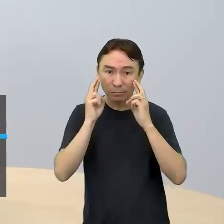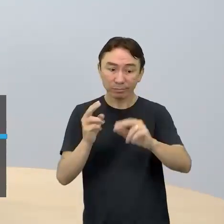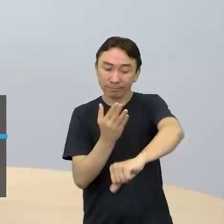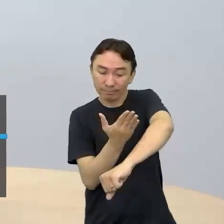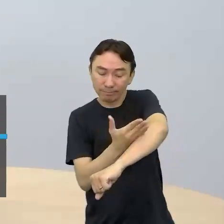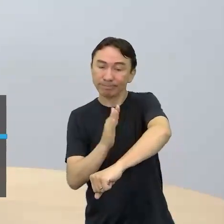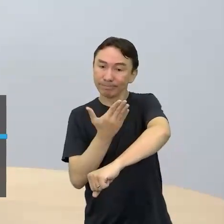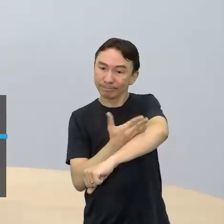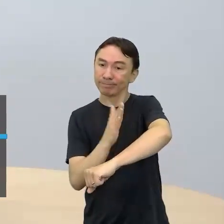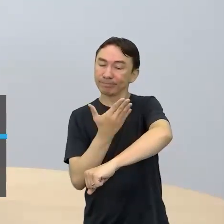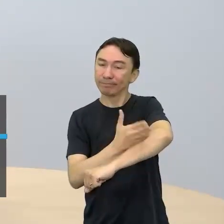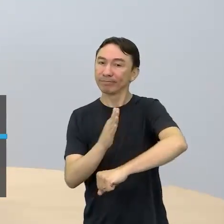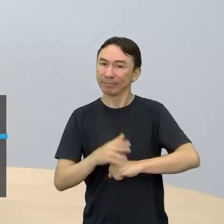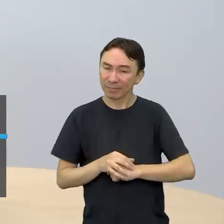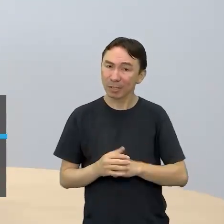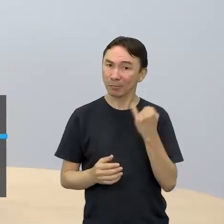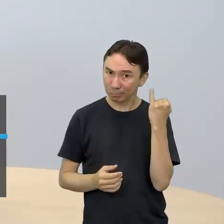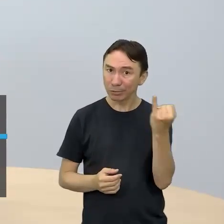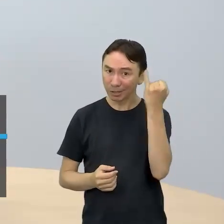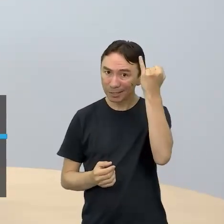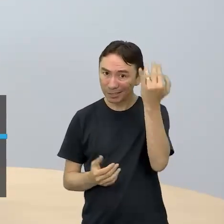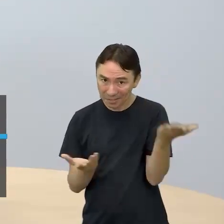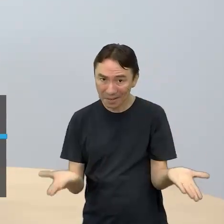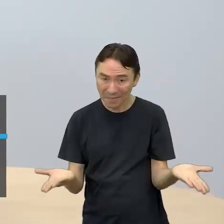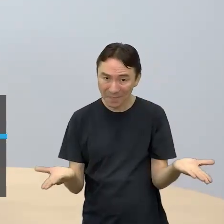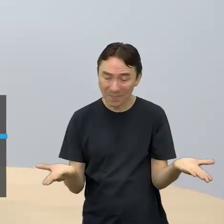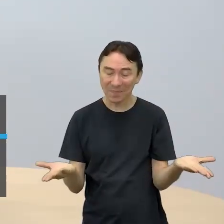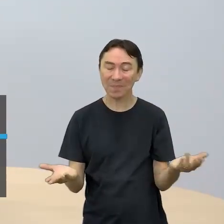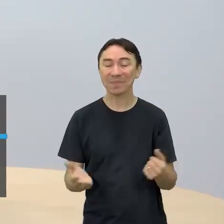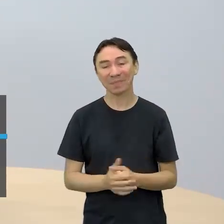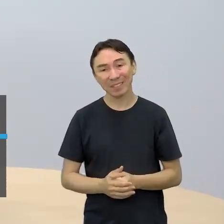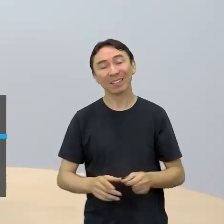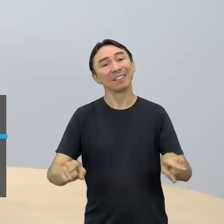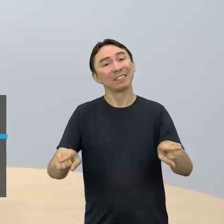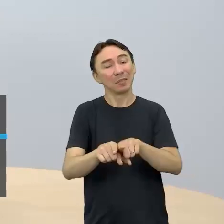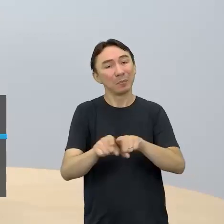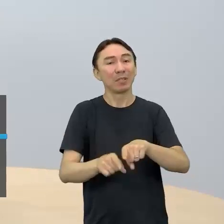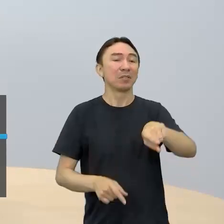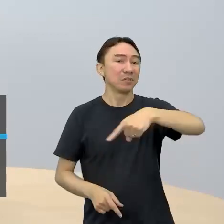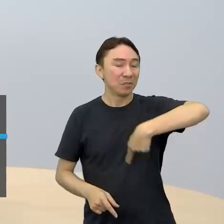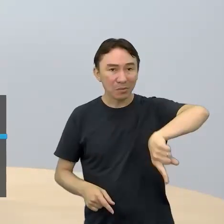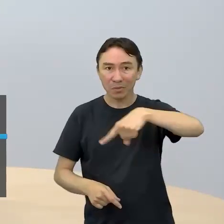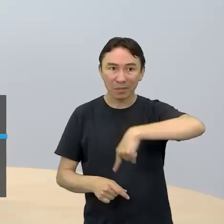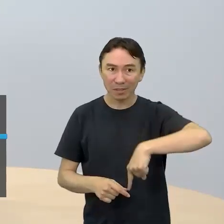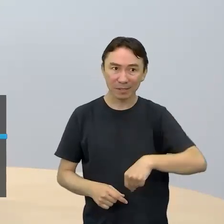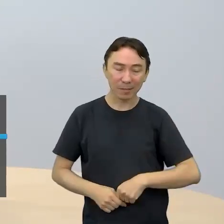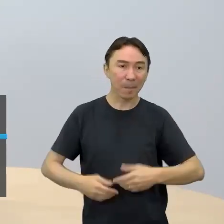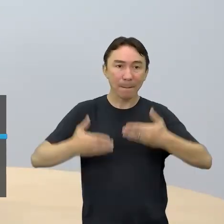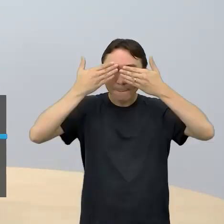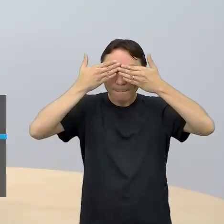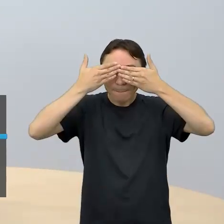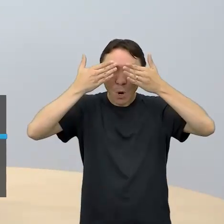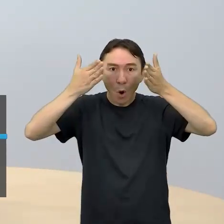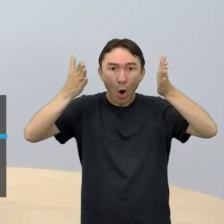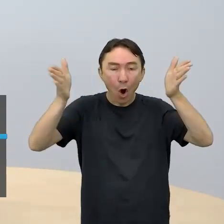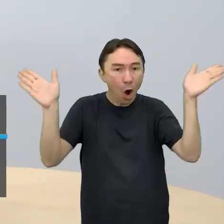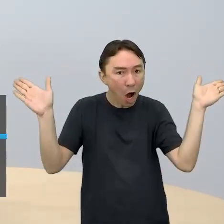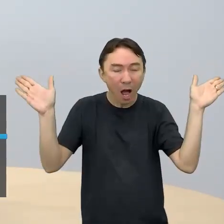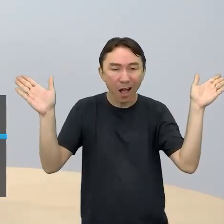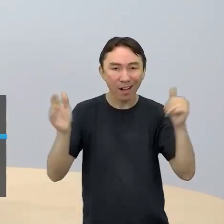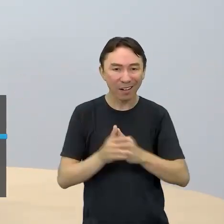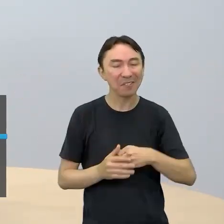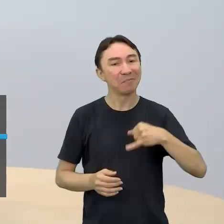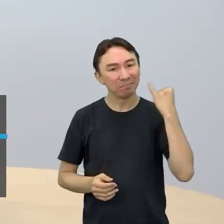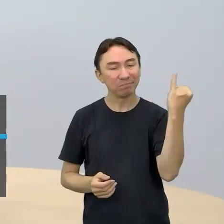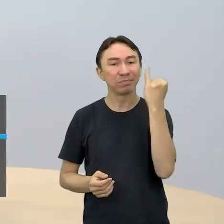competências socioemocionais tão importantes, né? E, claro, amplia a nossa visão de mundo. Então, é muito importante que a gente trate desse